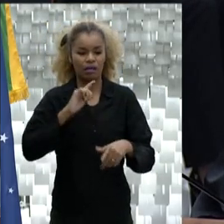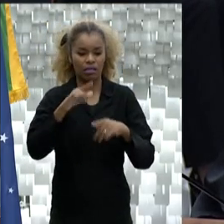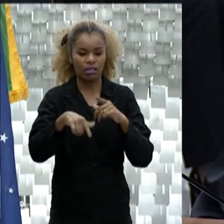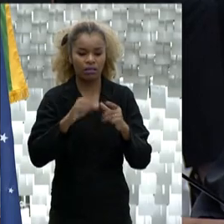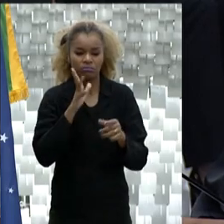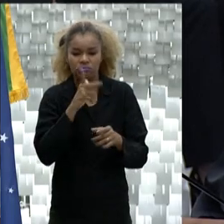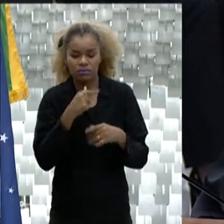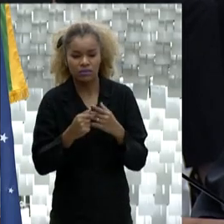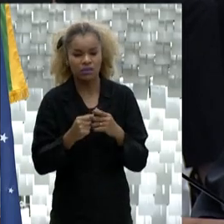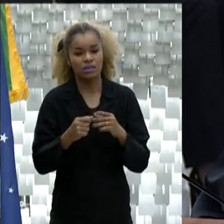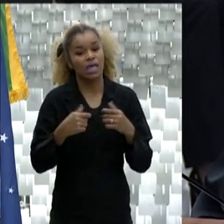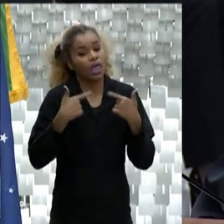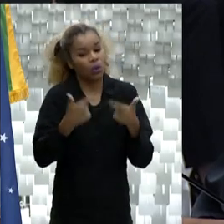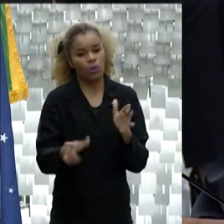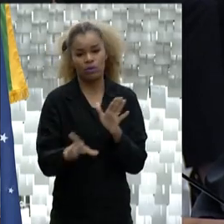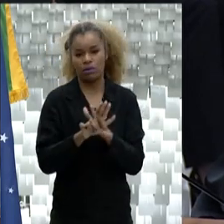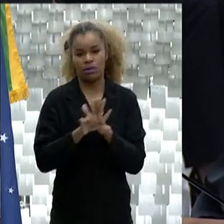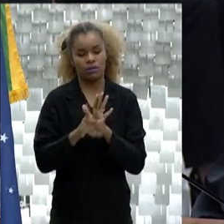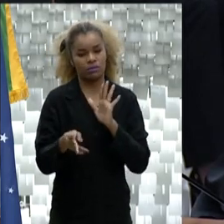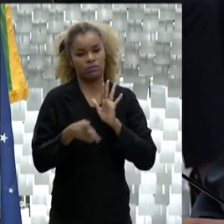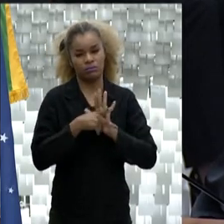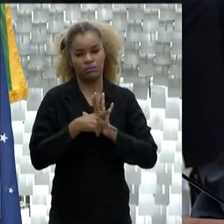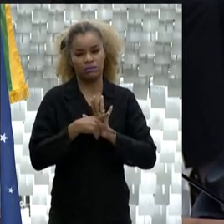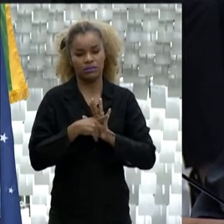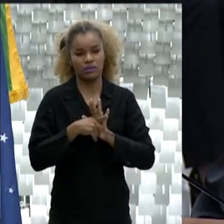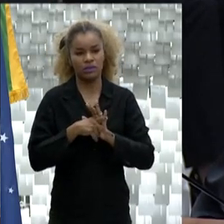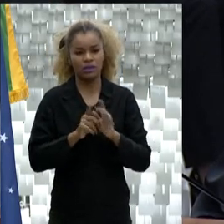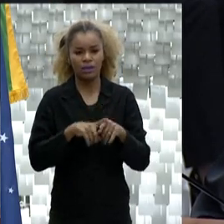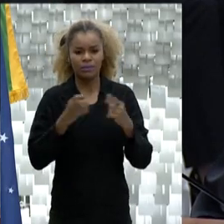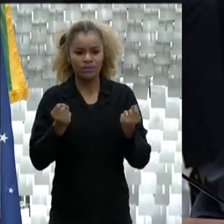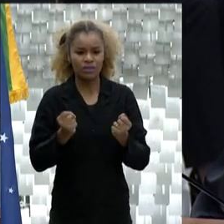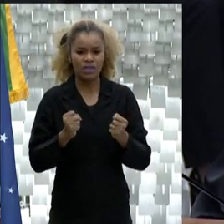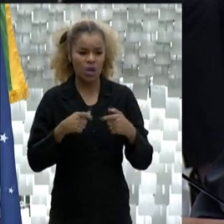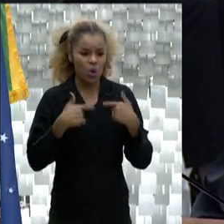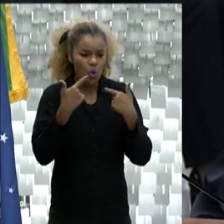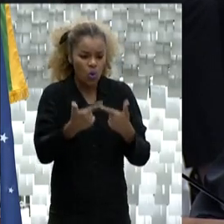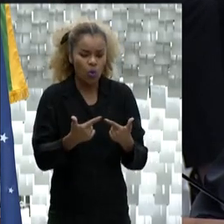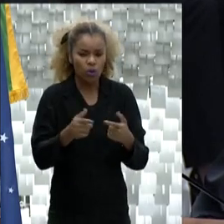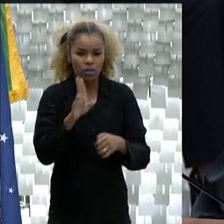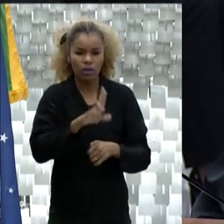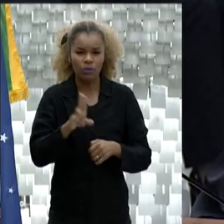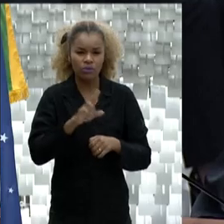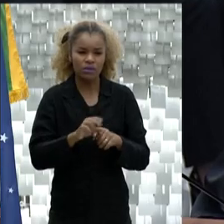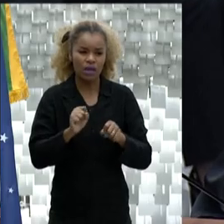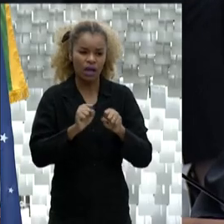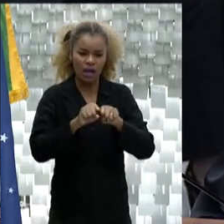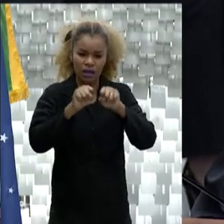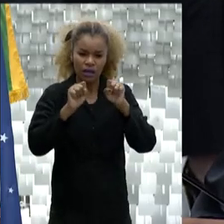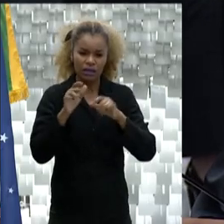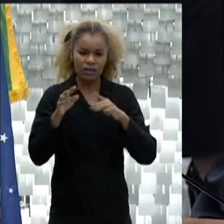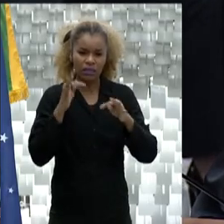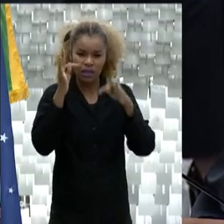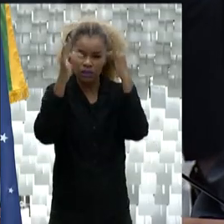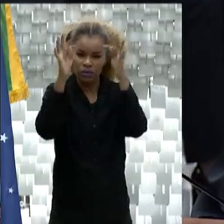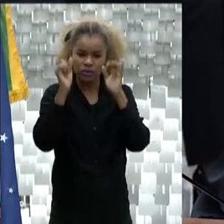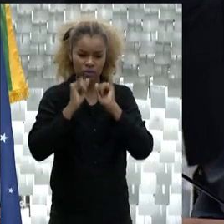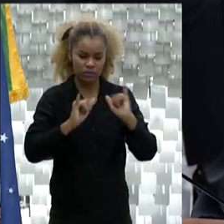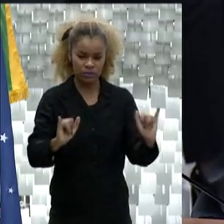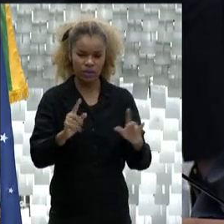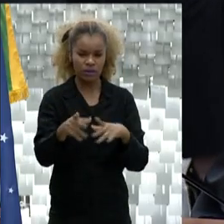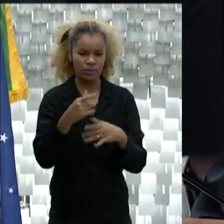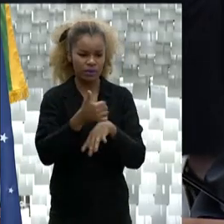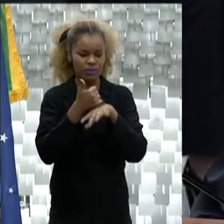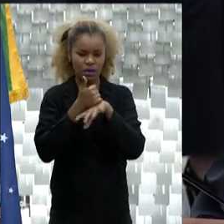lei. Quando o uso da tecnologia da informação para potencializar as respostas do